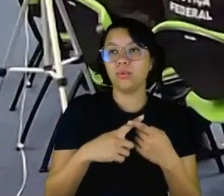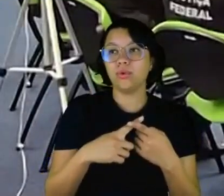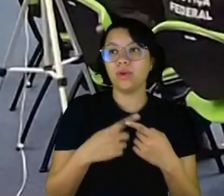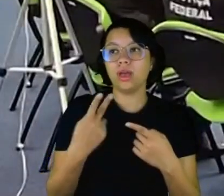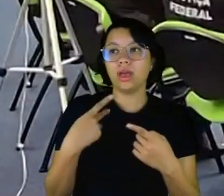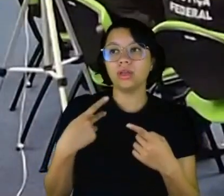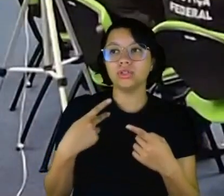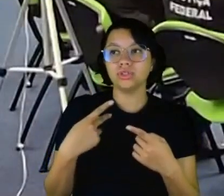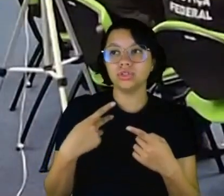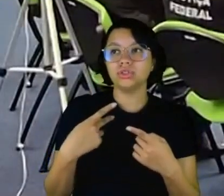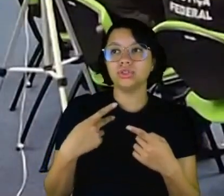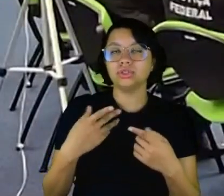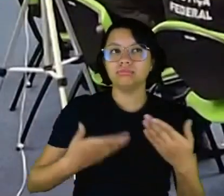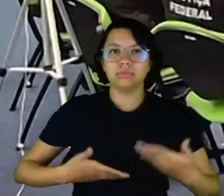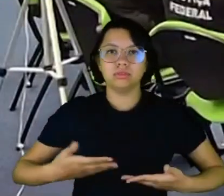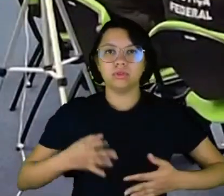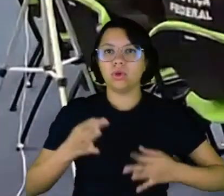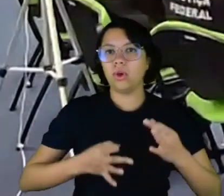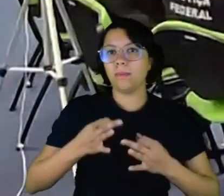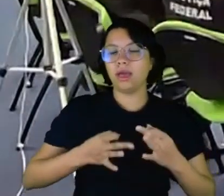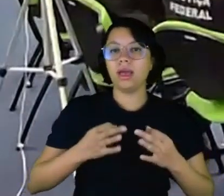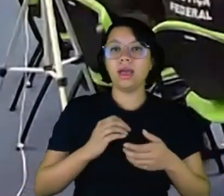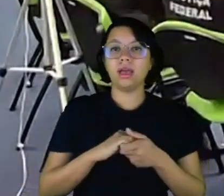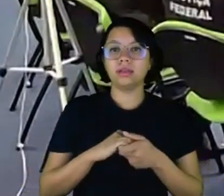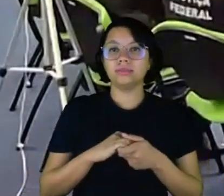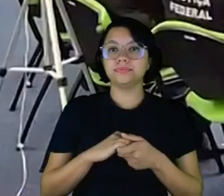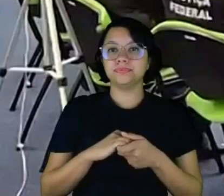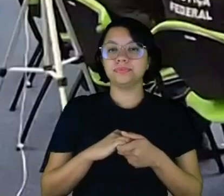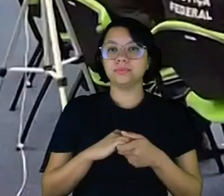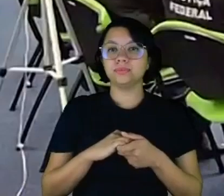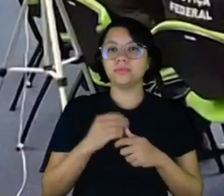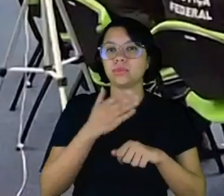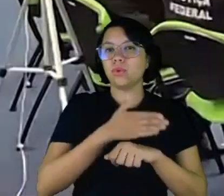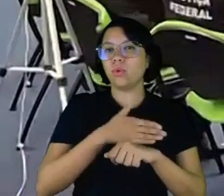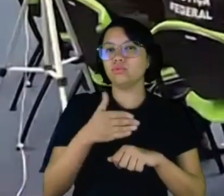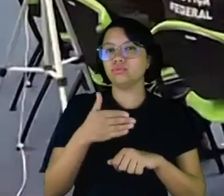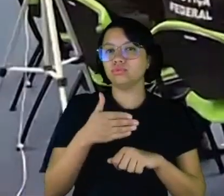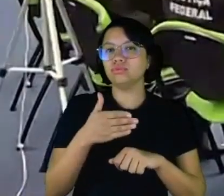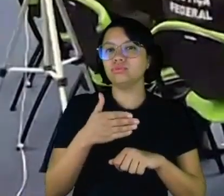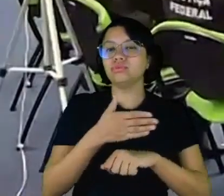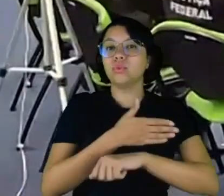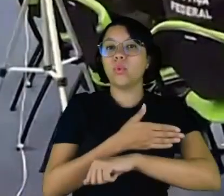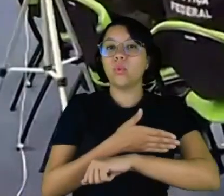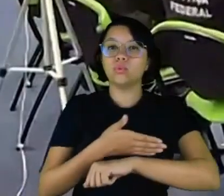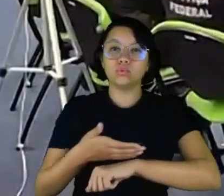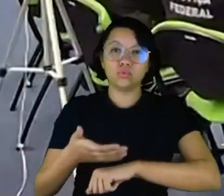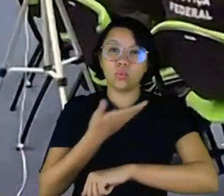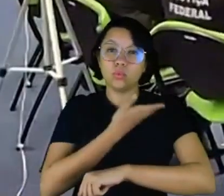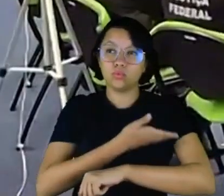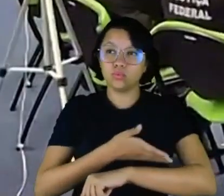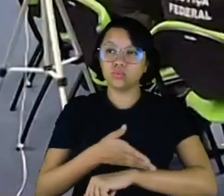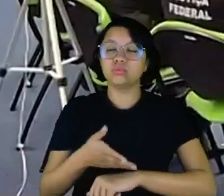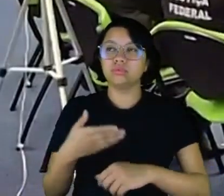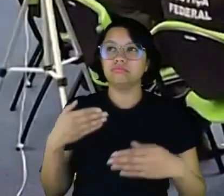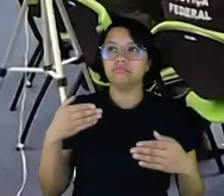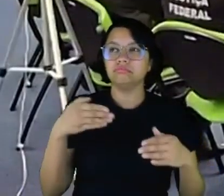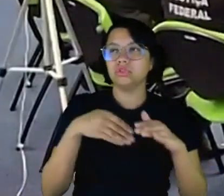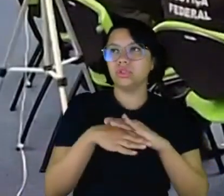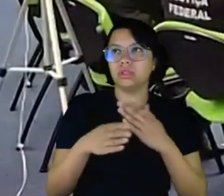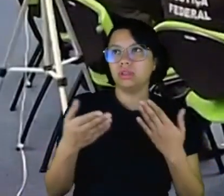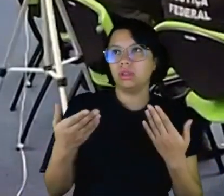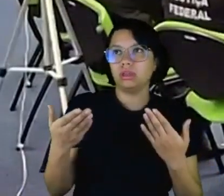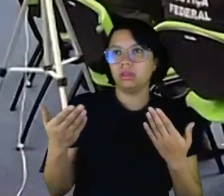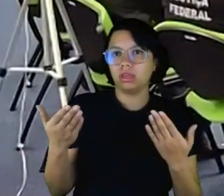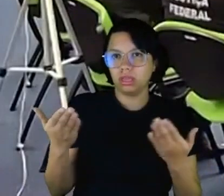tanto os servidores como os magistrados, eles costumeiramente entram jovens na faixa dos. Entram